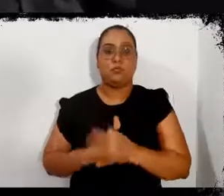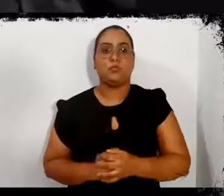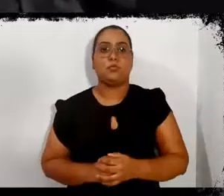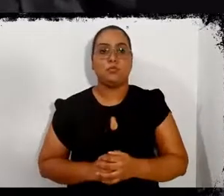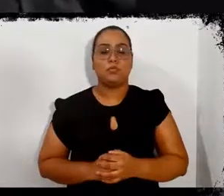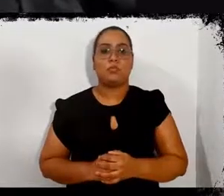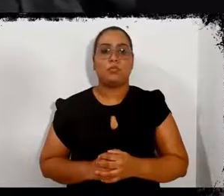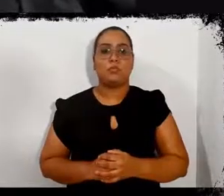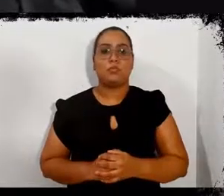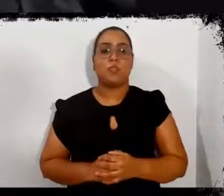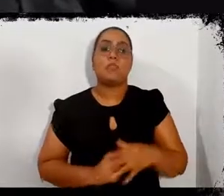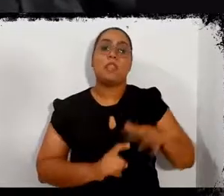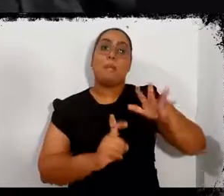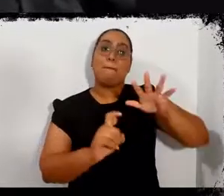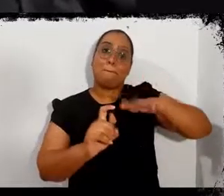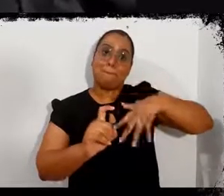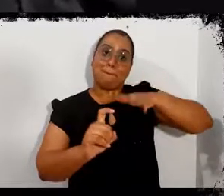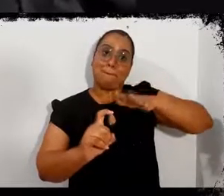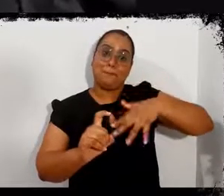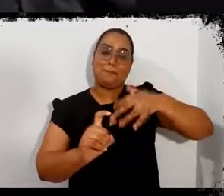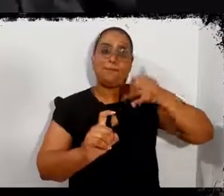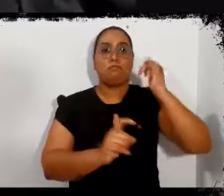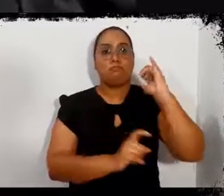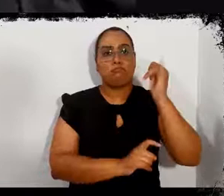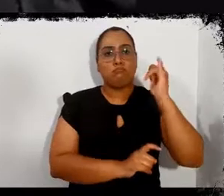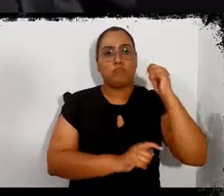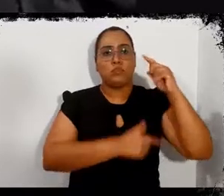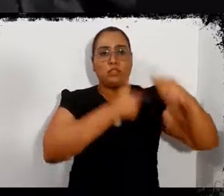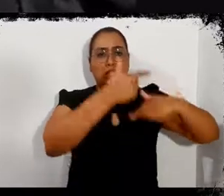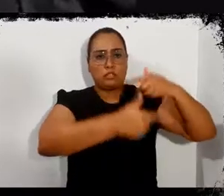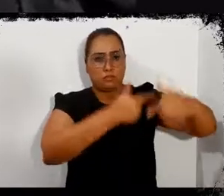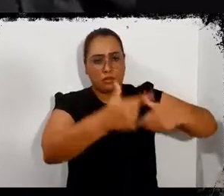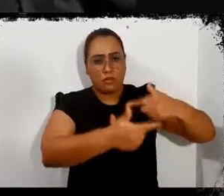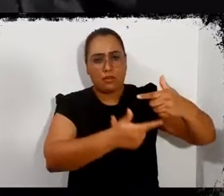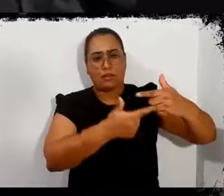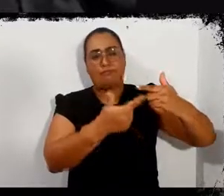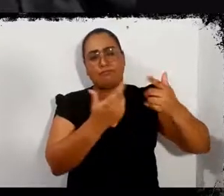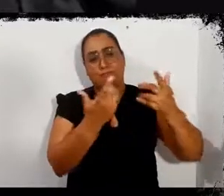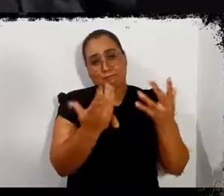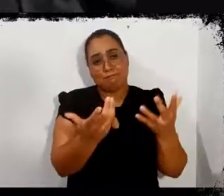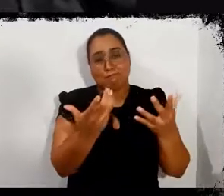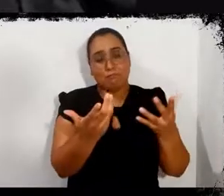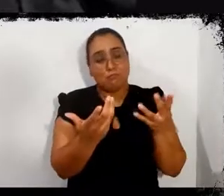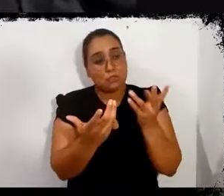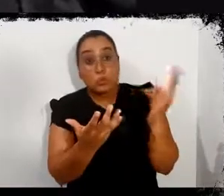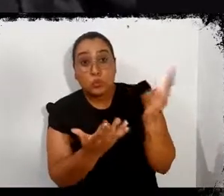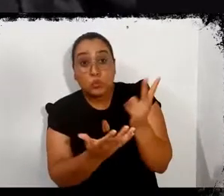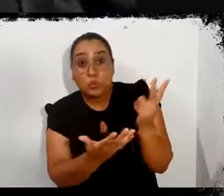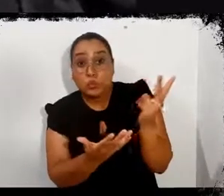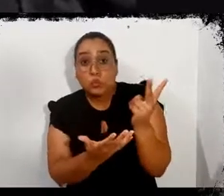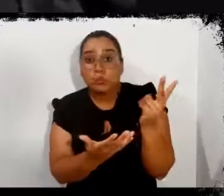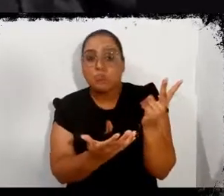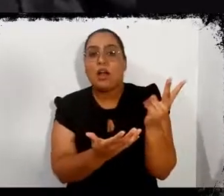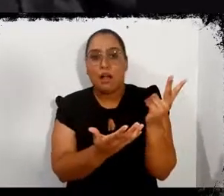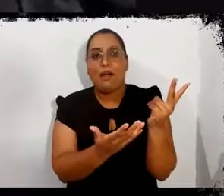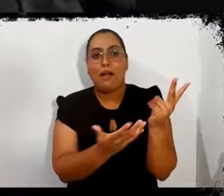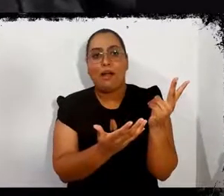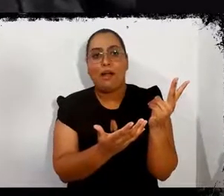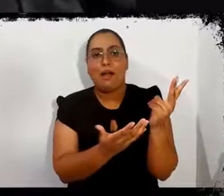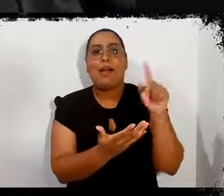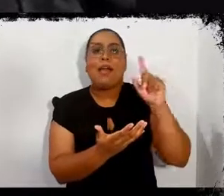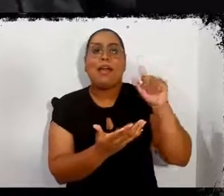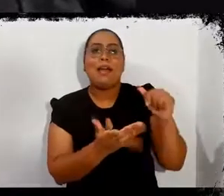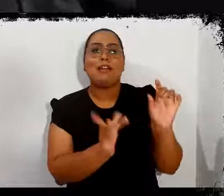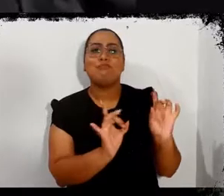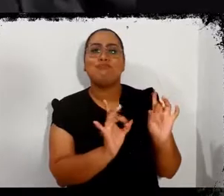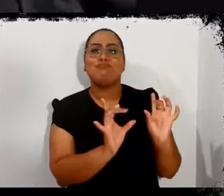e psicoterapeuta suíço, que eu vou mostrar para vocês aqui uma foto